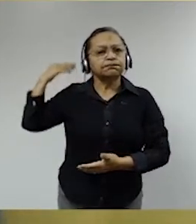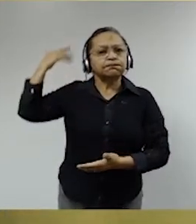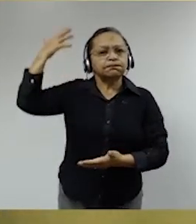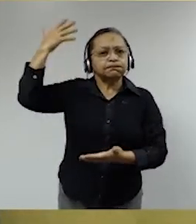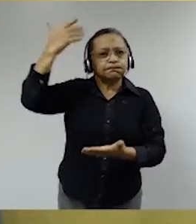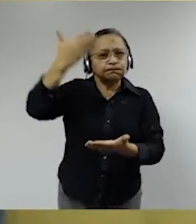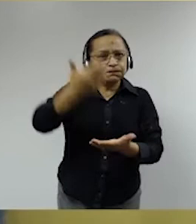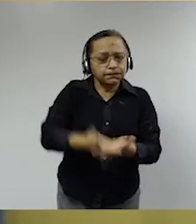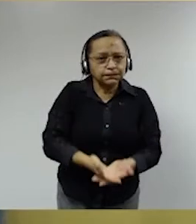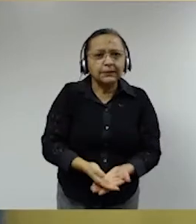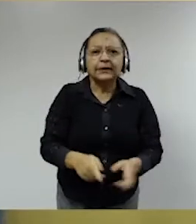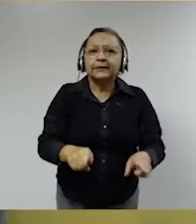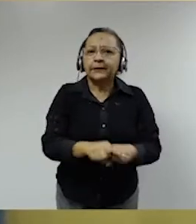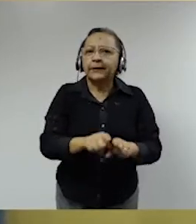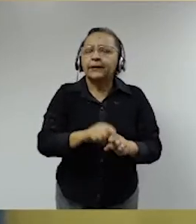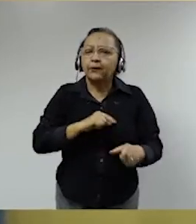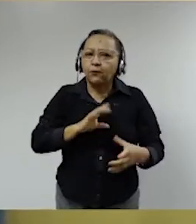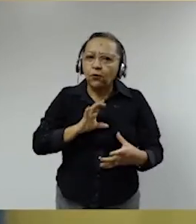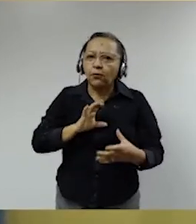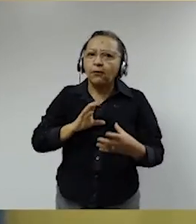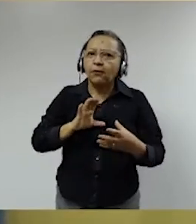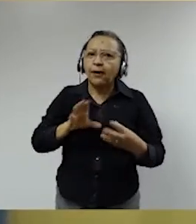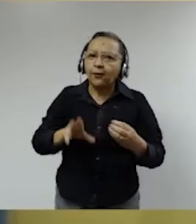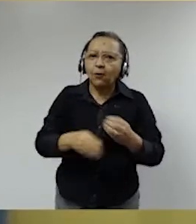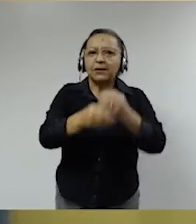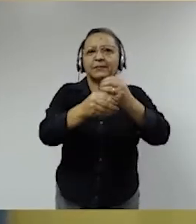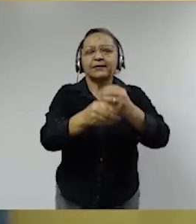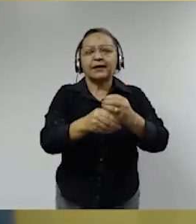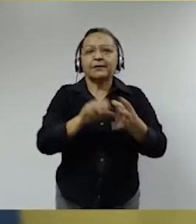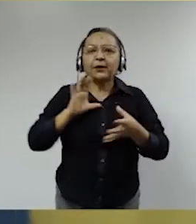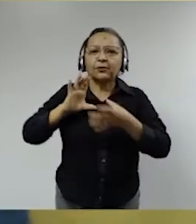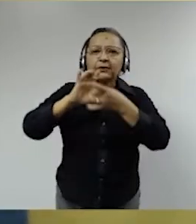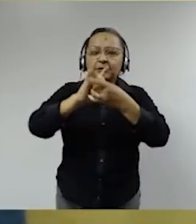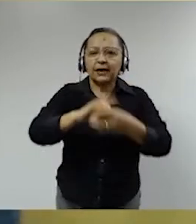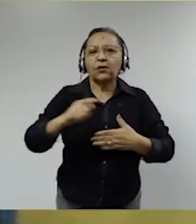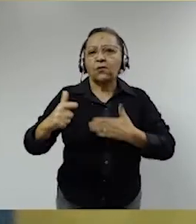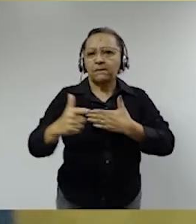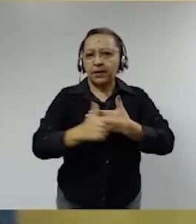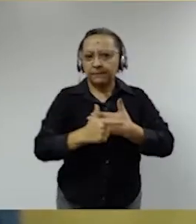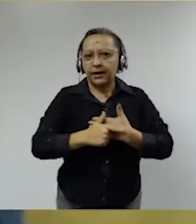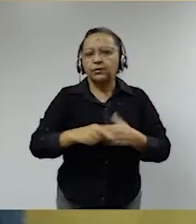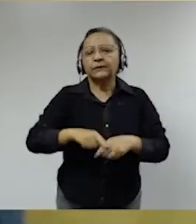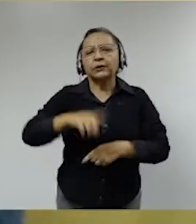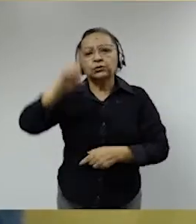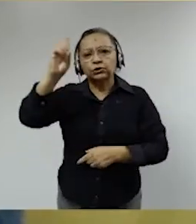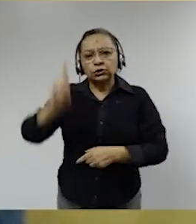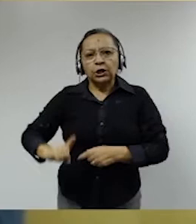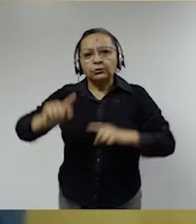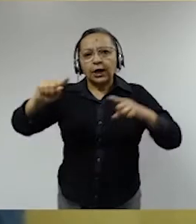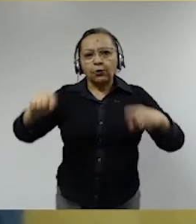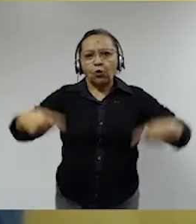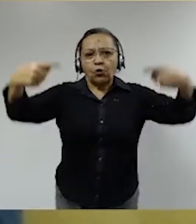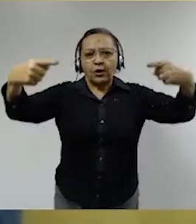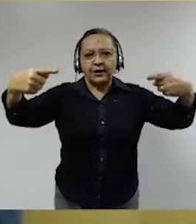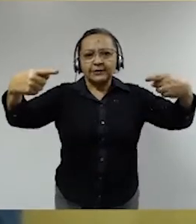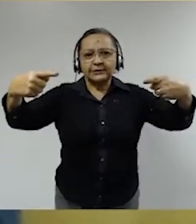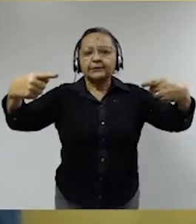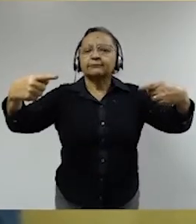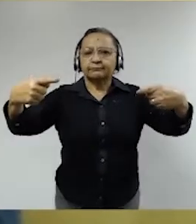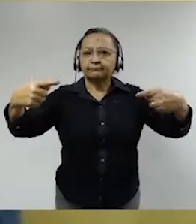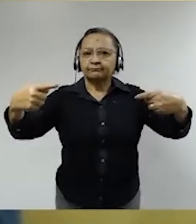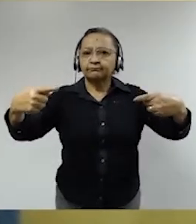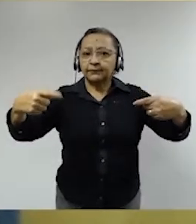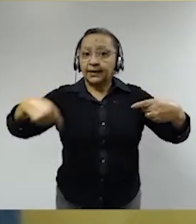também traria um pouco para contextualizar, né, o papel do direito da concorrência. O direito da concorrência